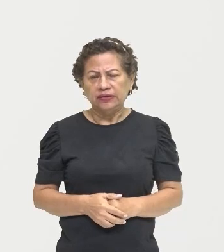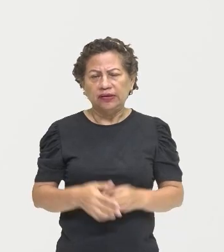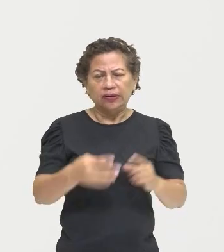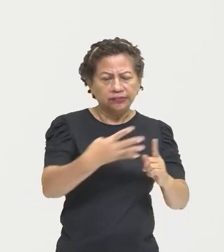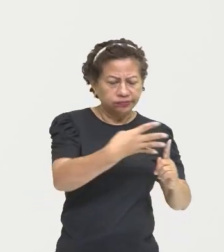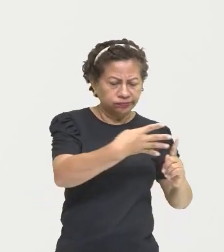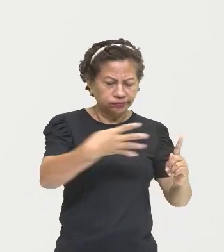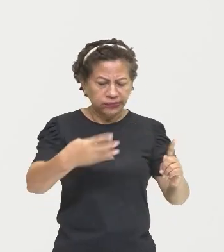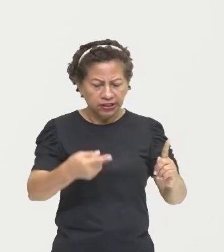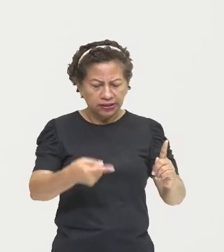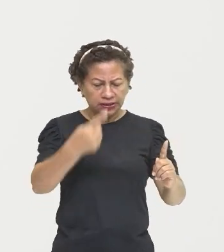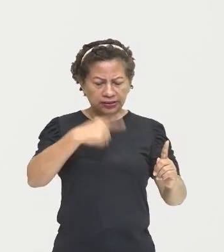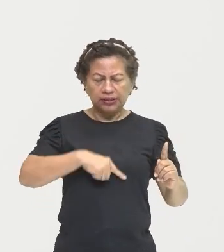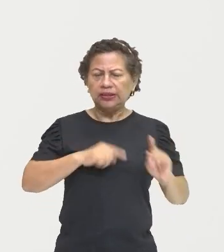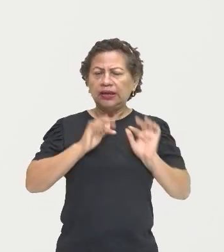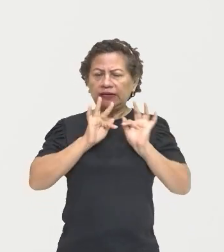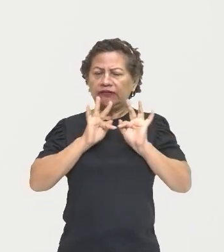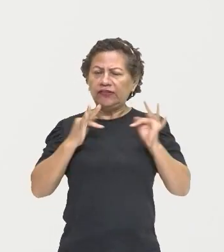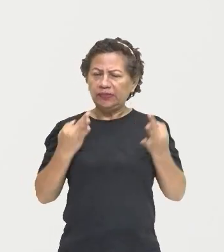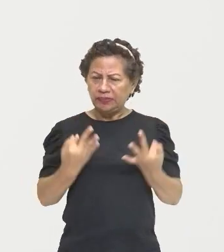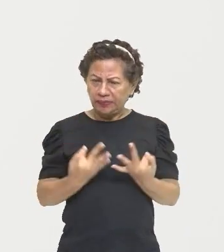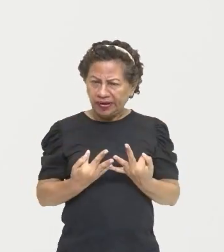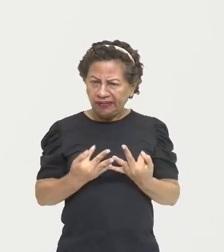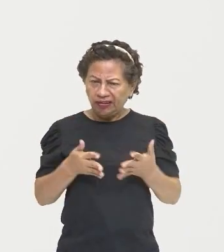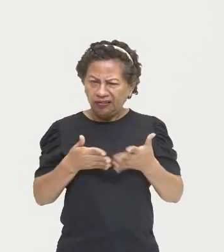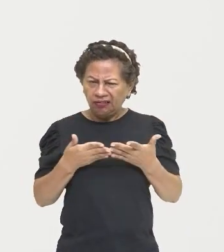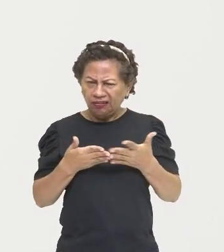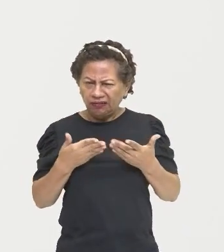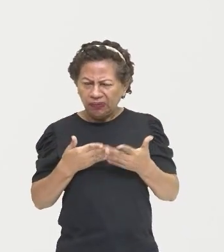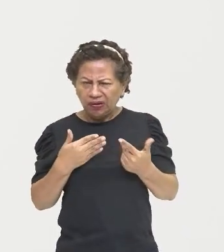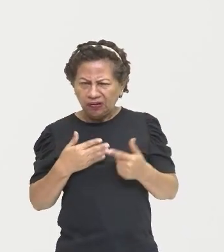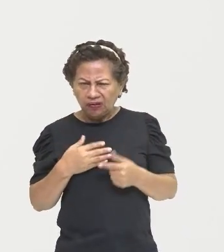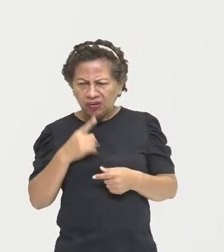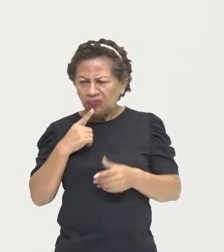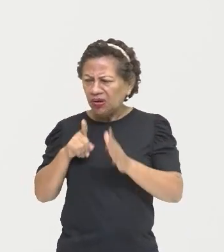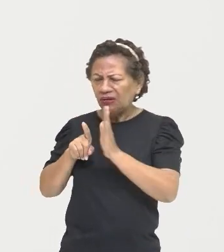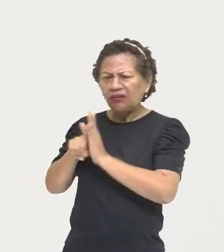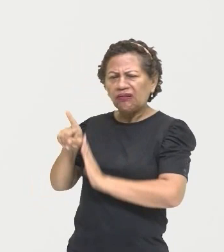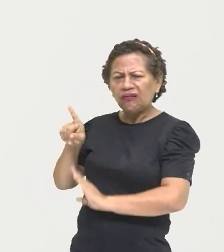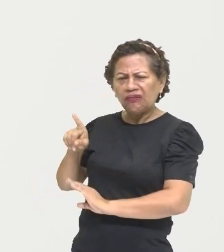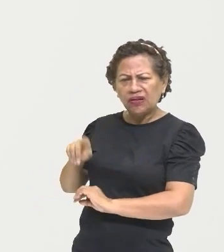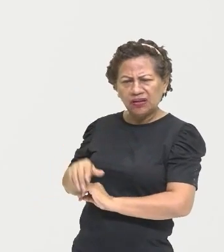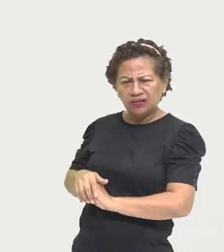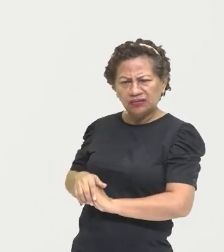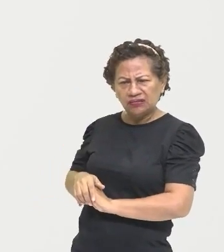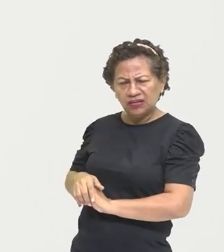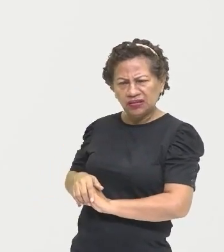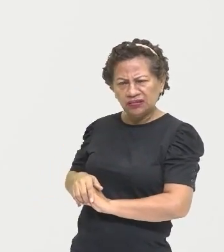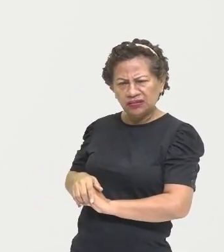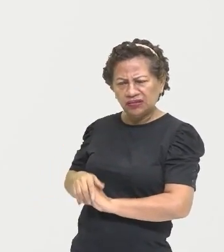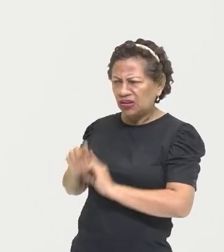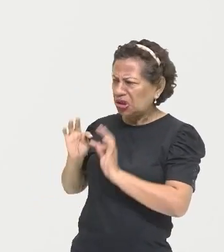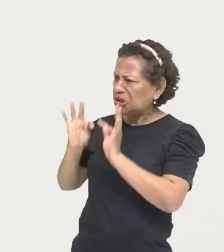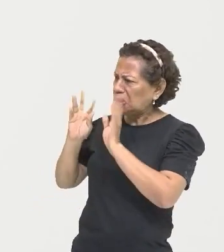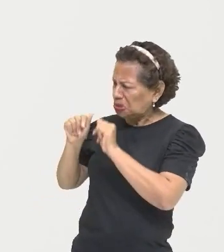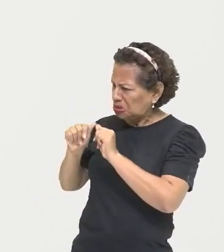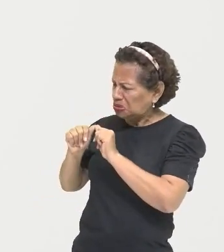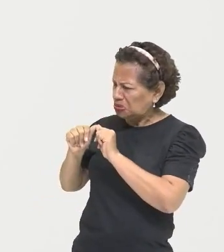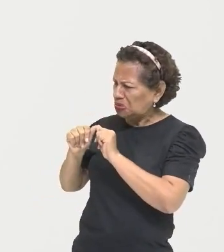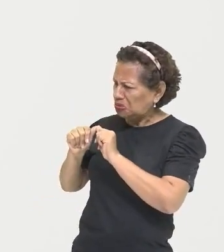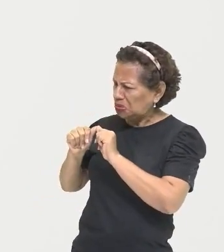Cunhantã aqui, a menininha, a filha do casal, faz uma pergunta pertinente. Ó, maninho, ouvi dizer que todo mundo tem direito à